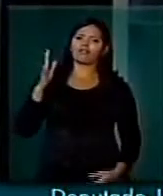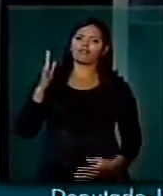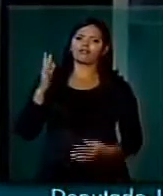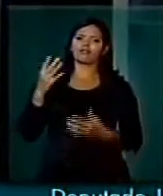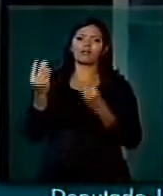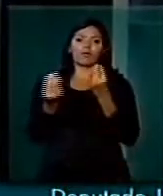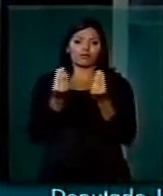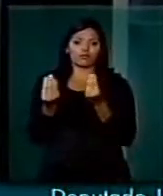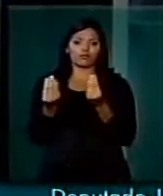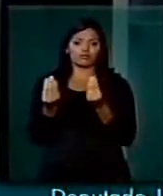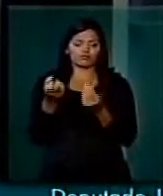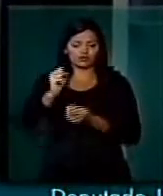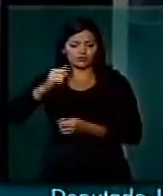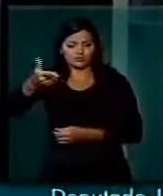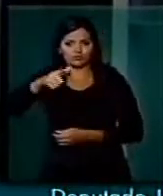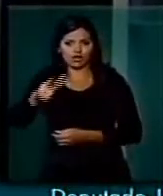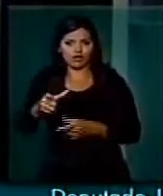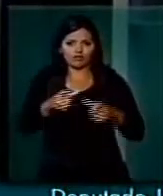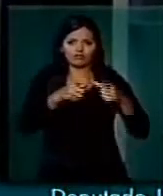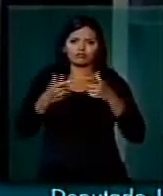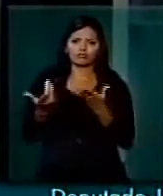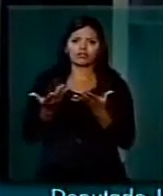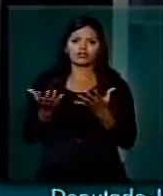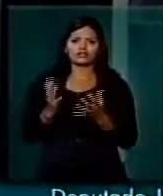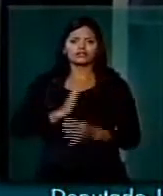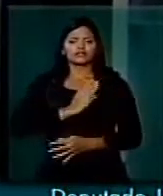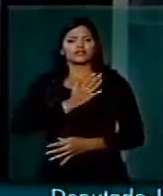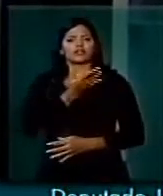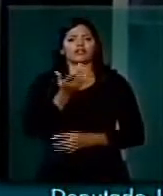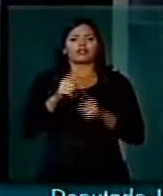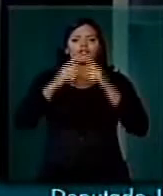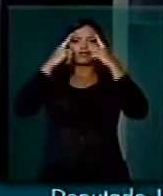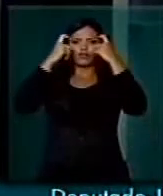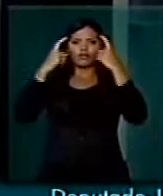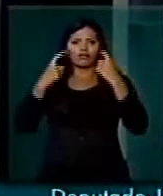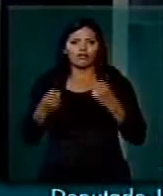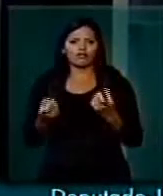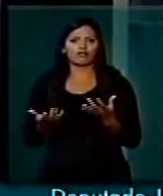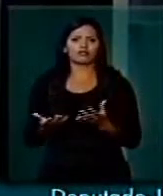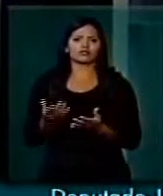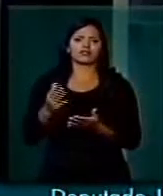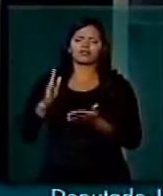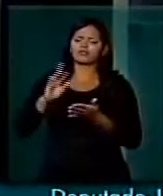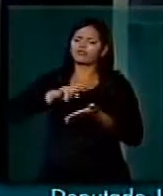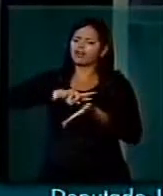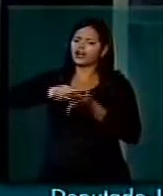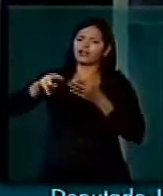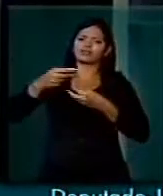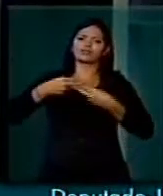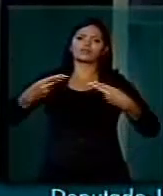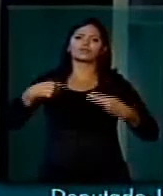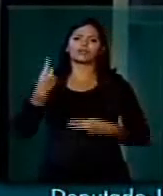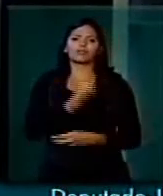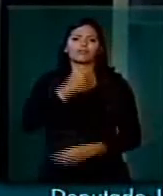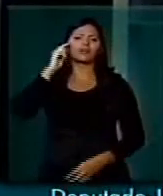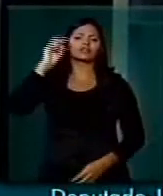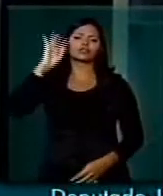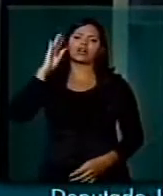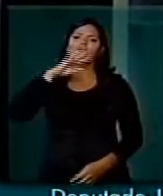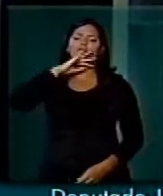muito propício, portanto, à violência, à criminalidade e a tantas outras consequências que a gente pode